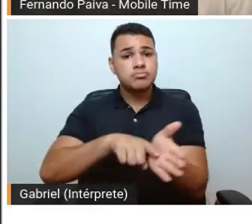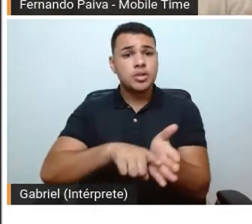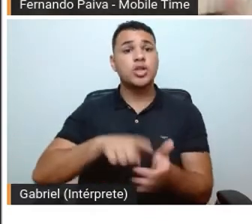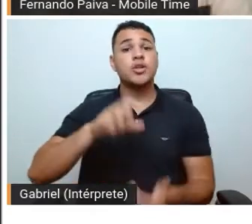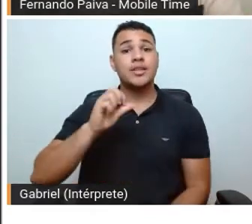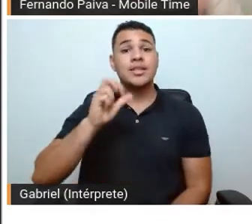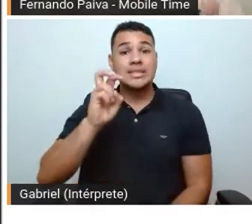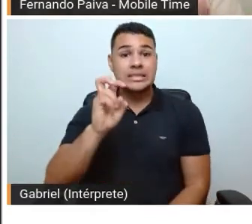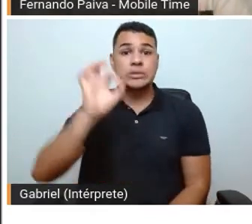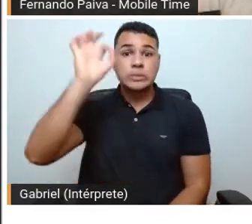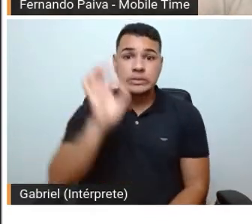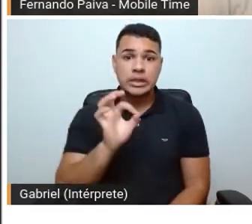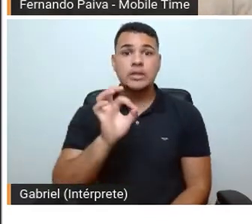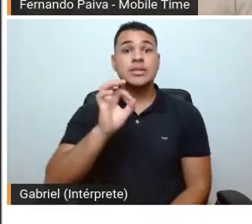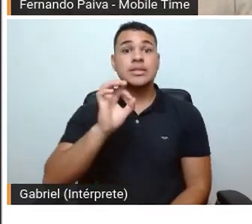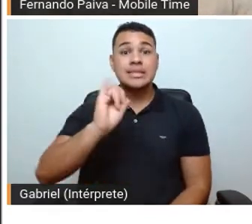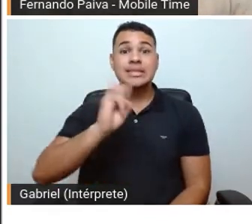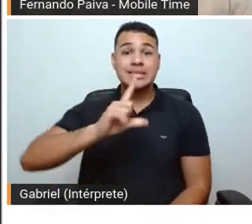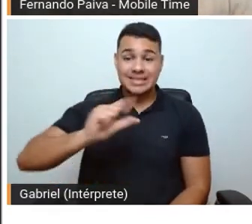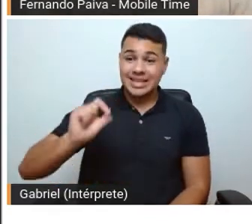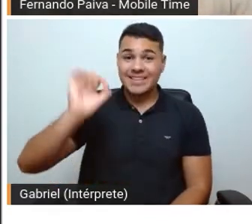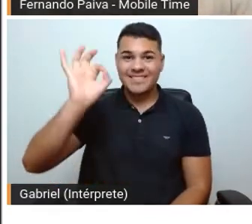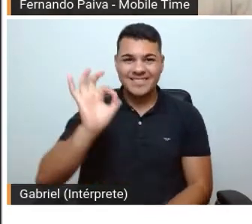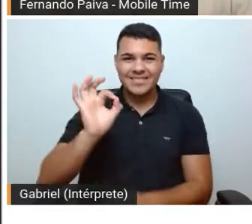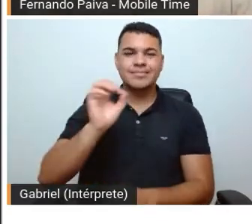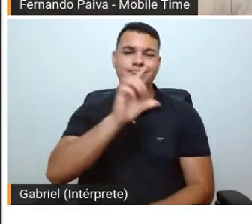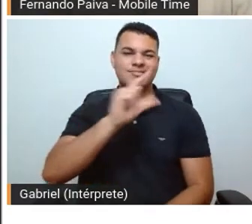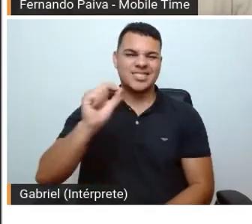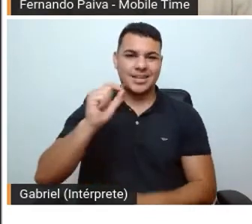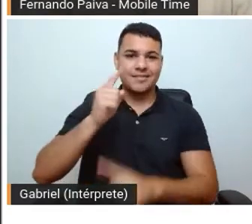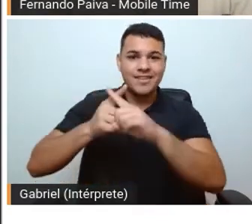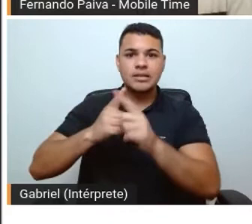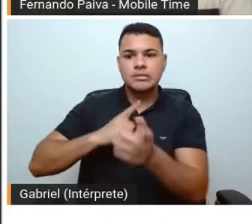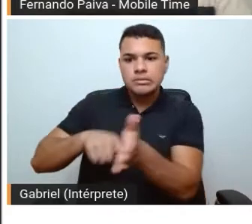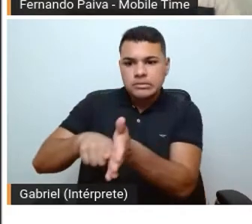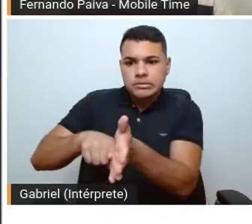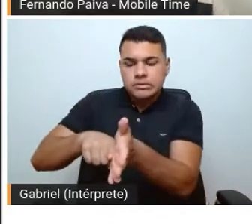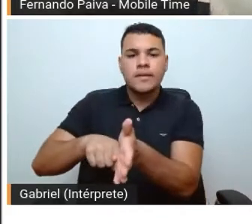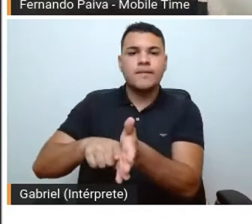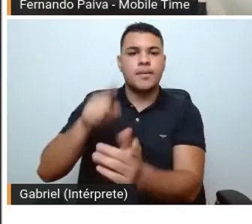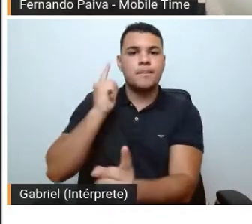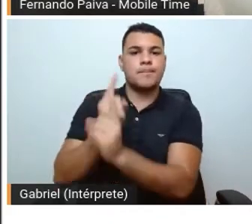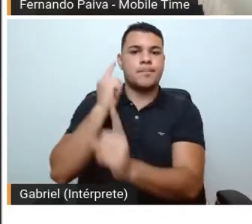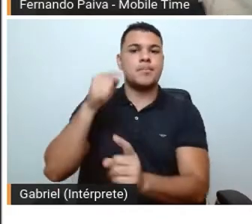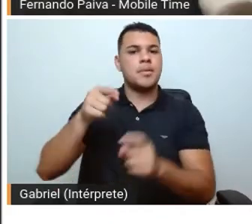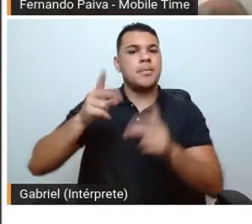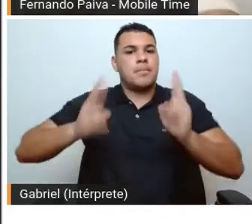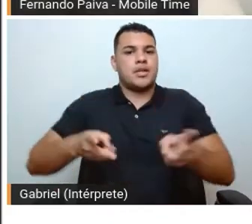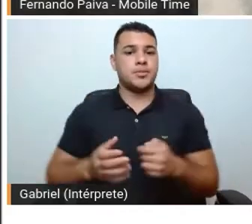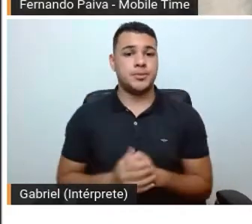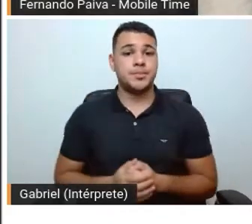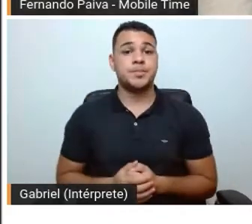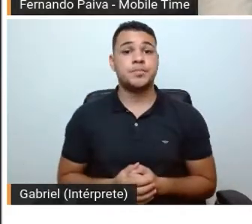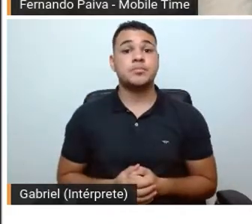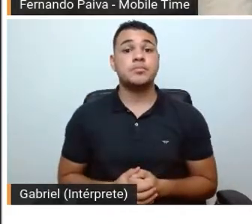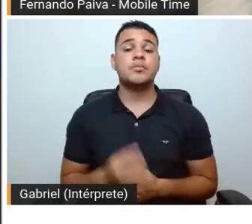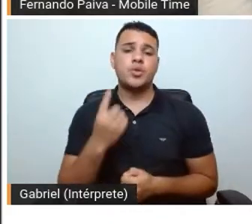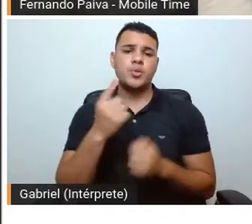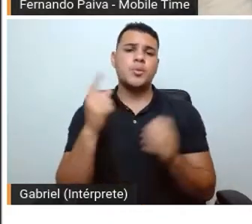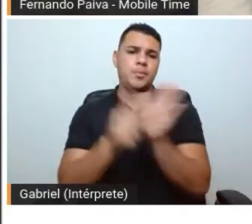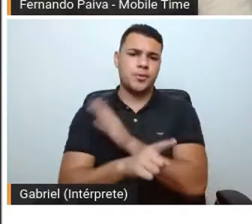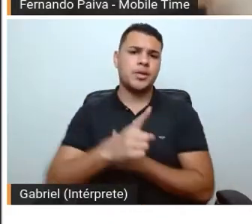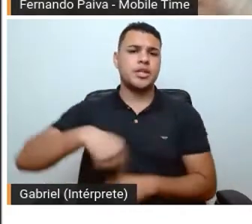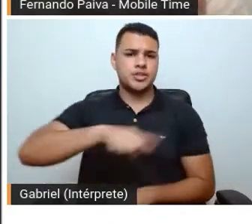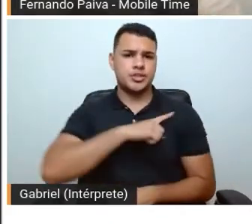dar o mesmo resultado dentro da margem de erro tá é o larga uma das perguntas que a gente faz nessa